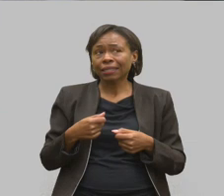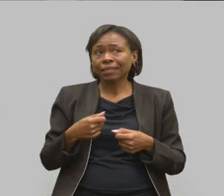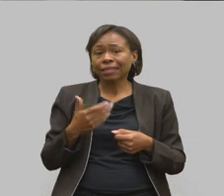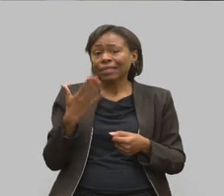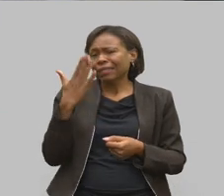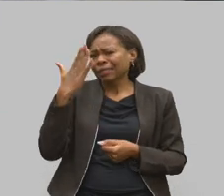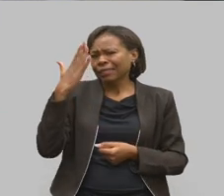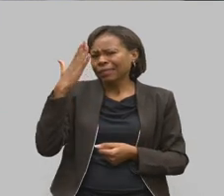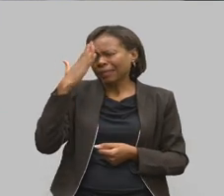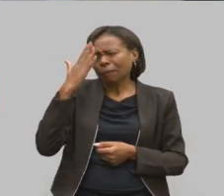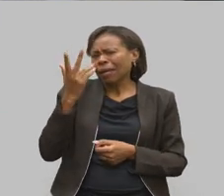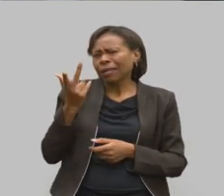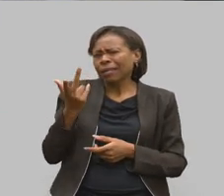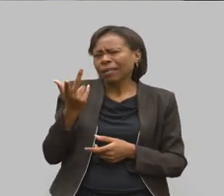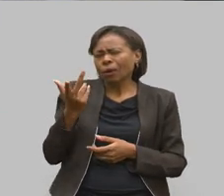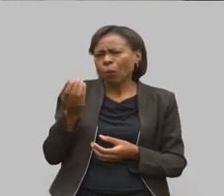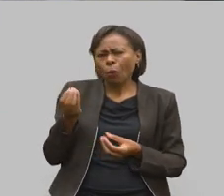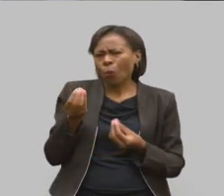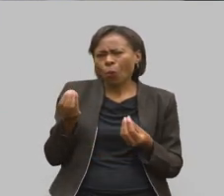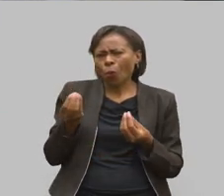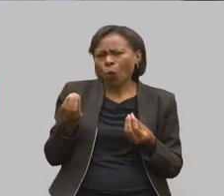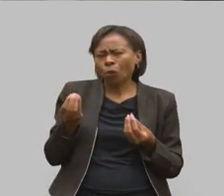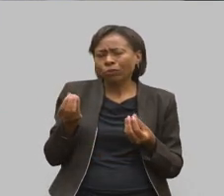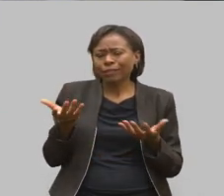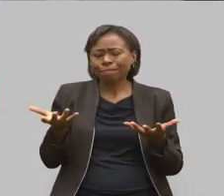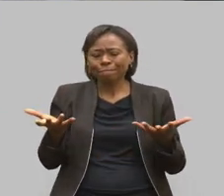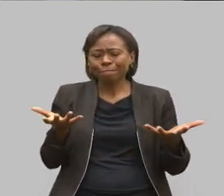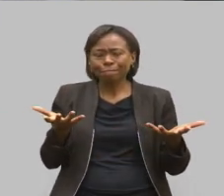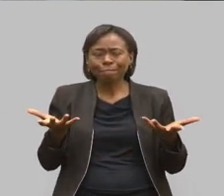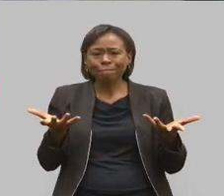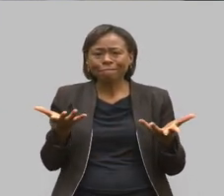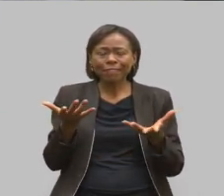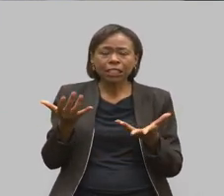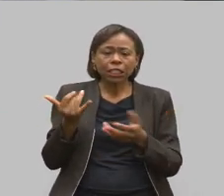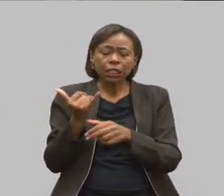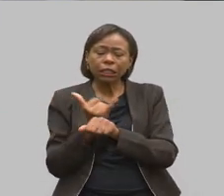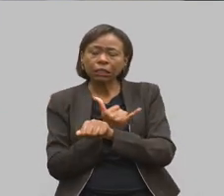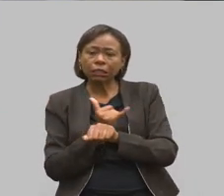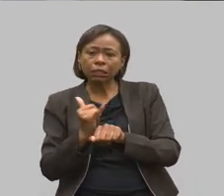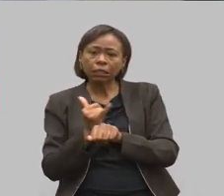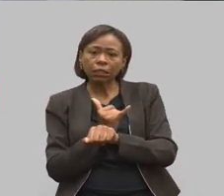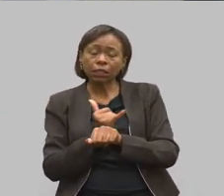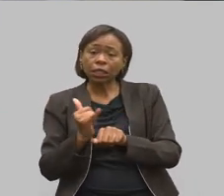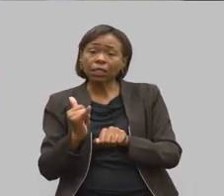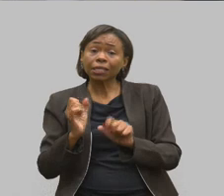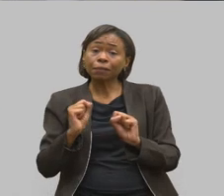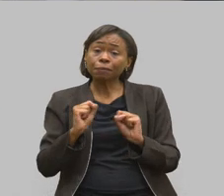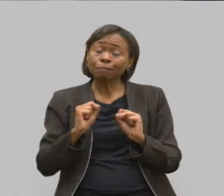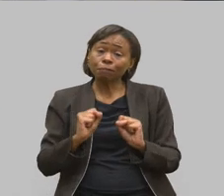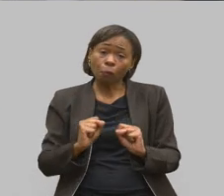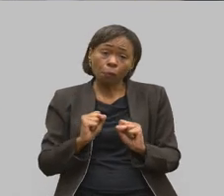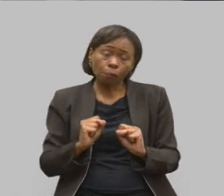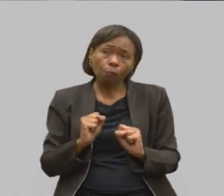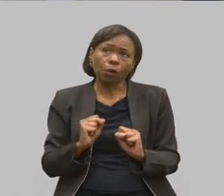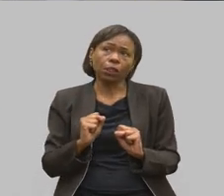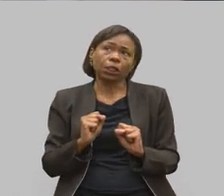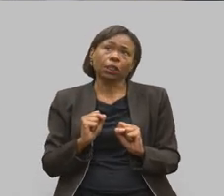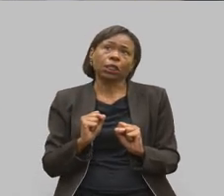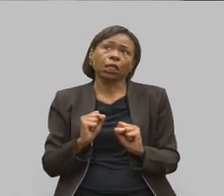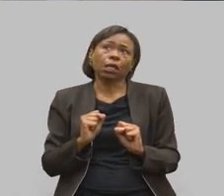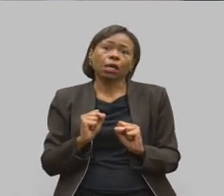medida do Meio esse caminho eh em que a gente possa eh